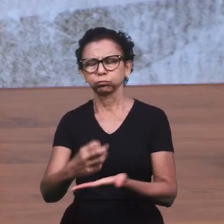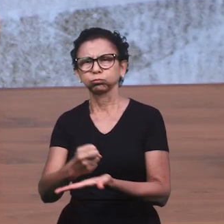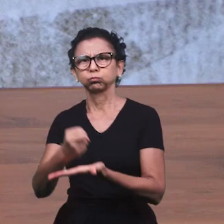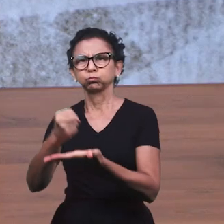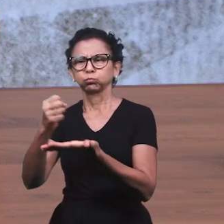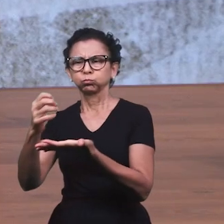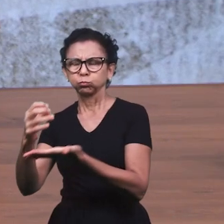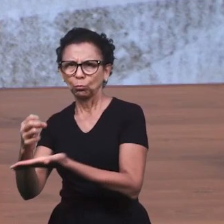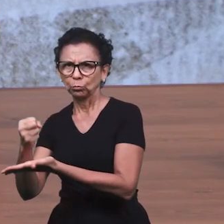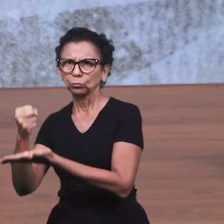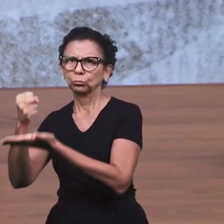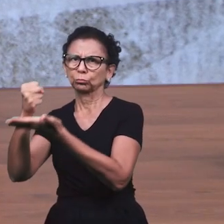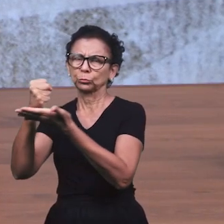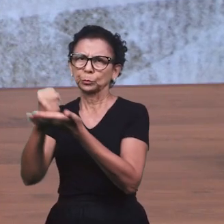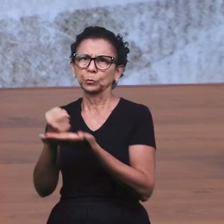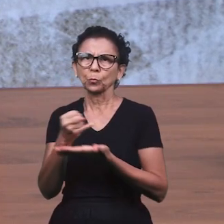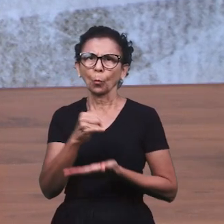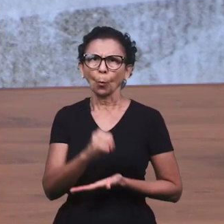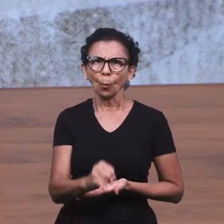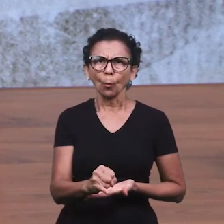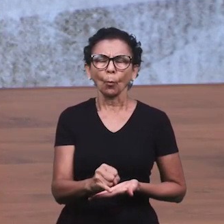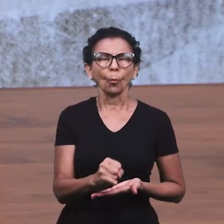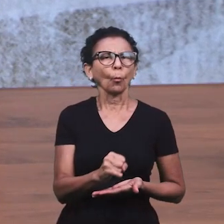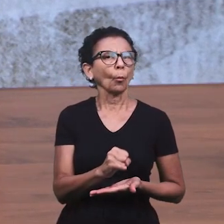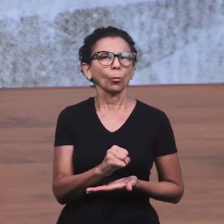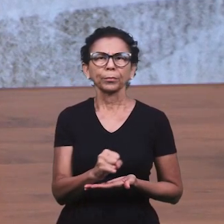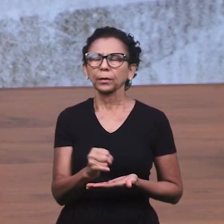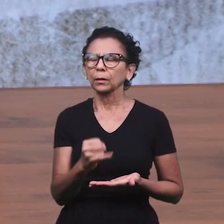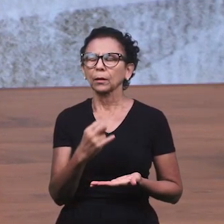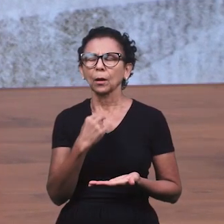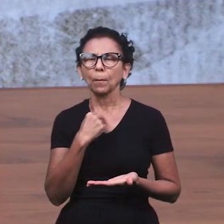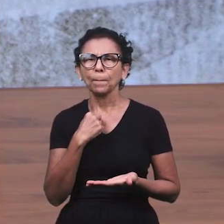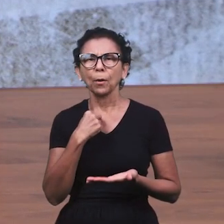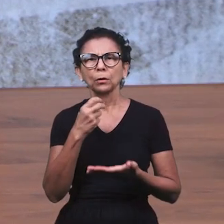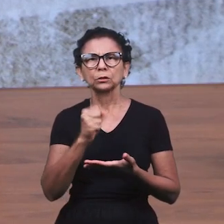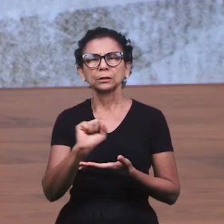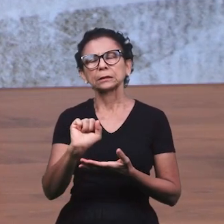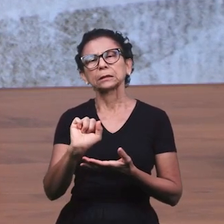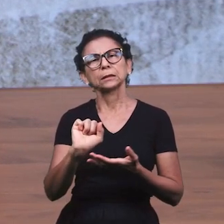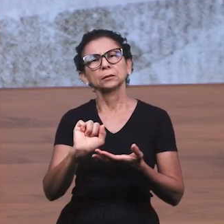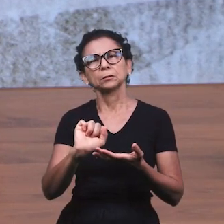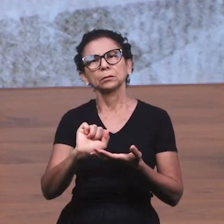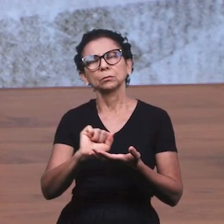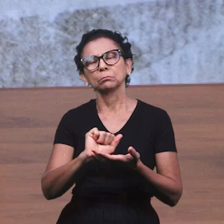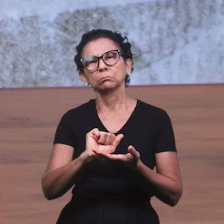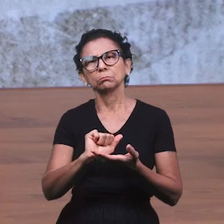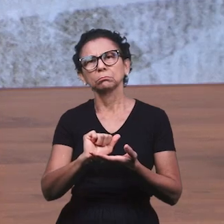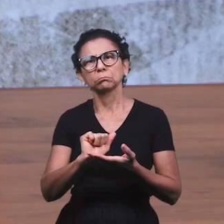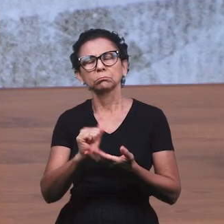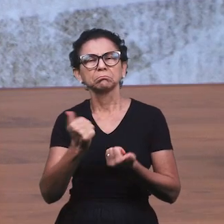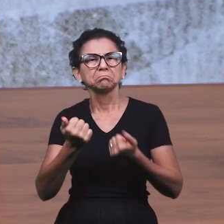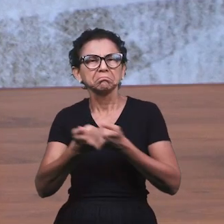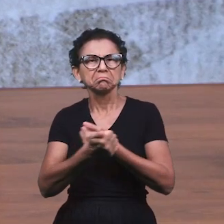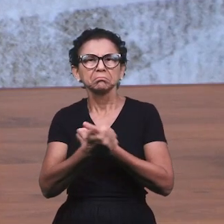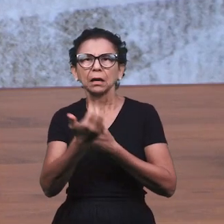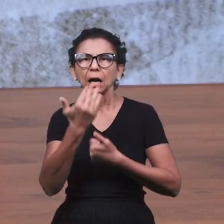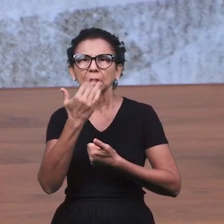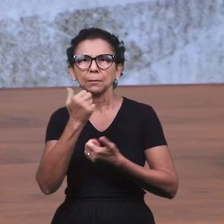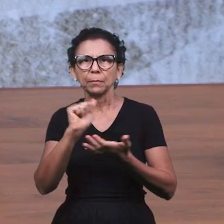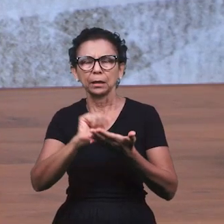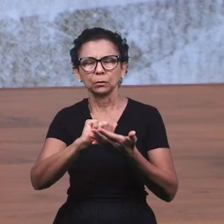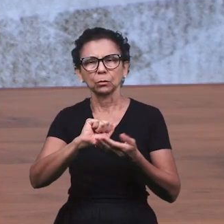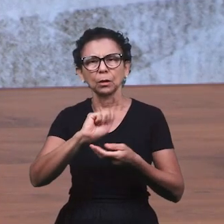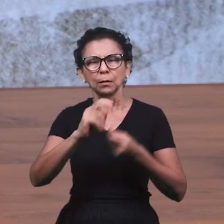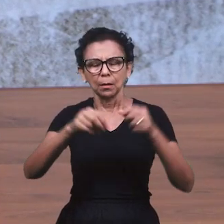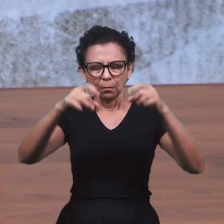teu campo, nem colherás as espigas caídas da tua cega. Para o pobre e para o estrangeiro